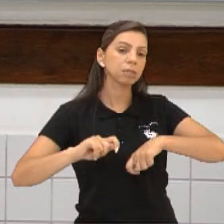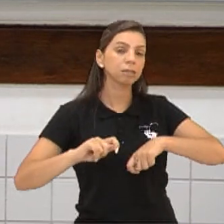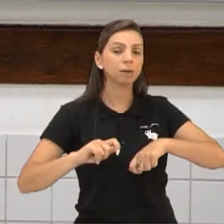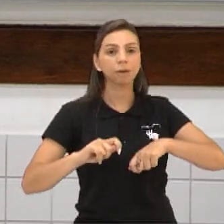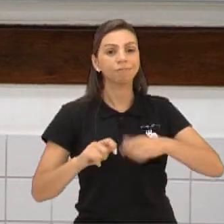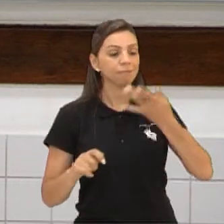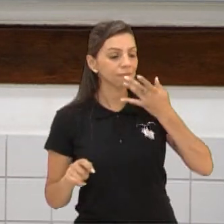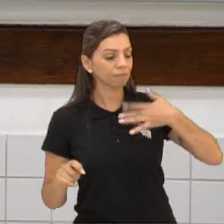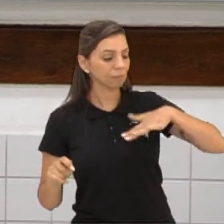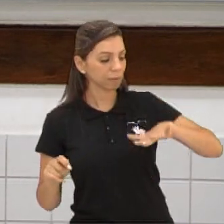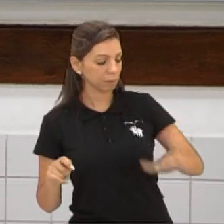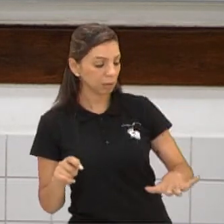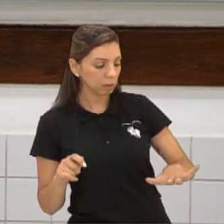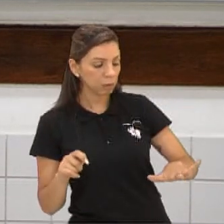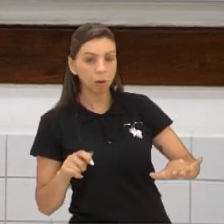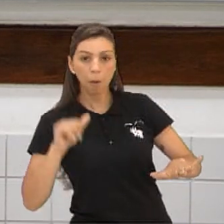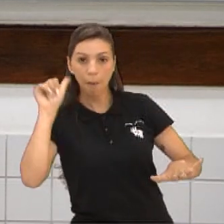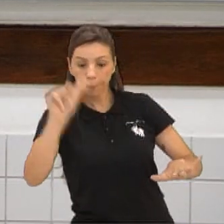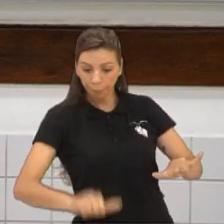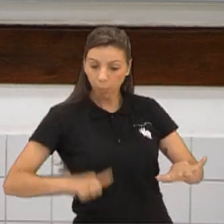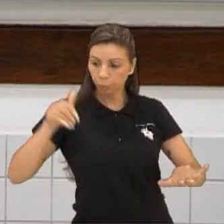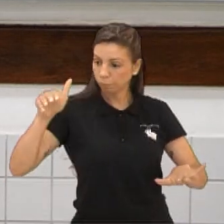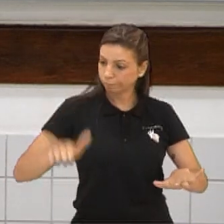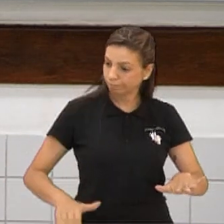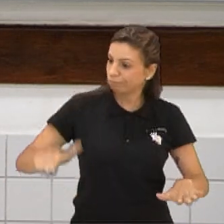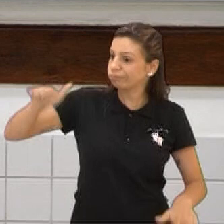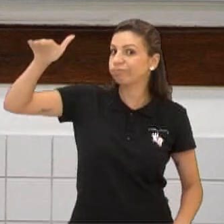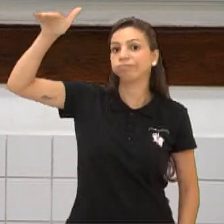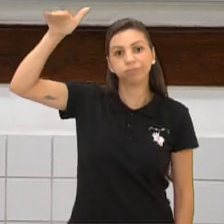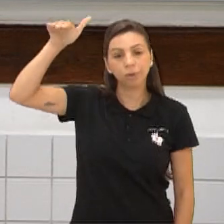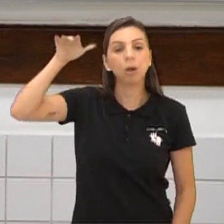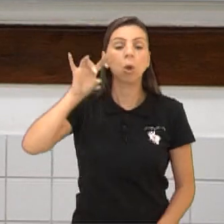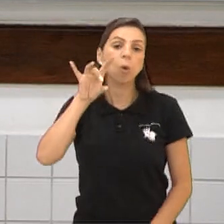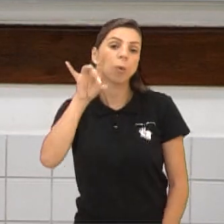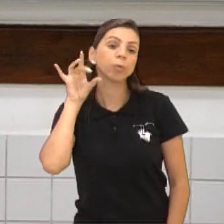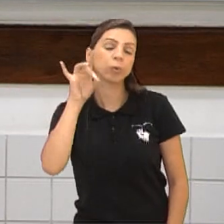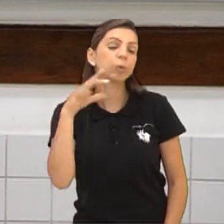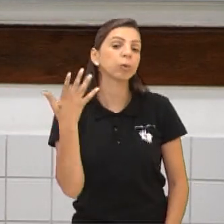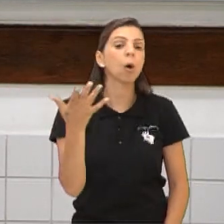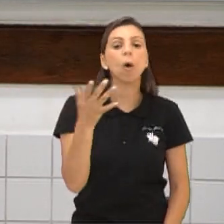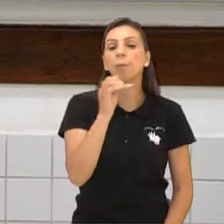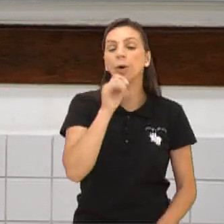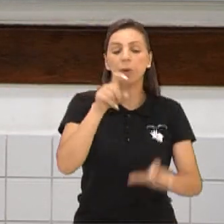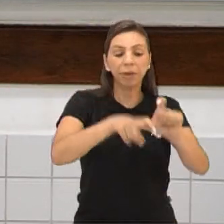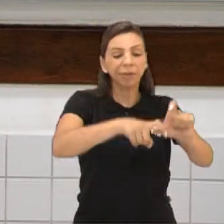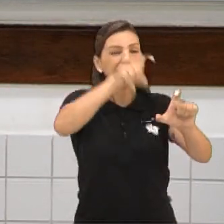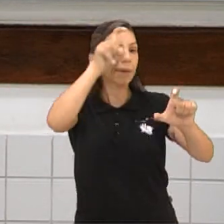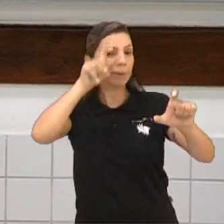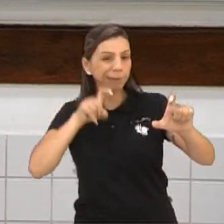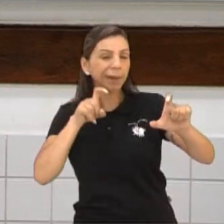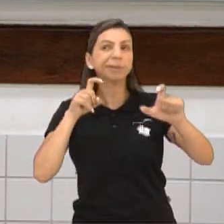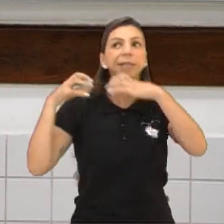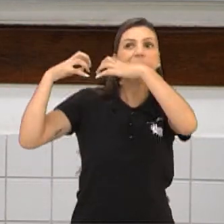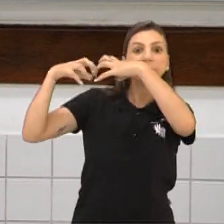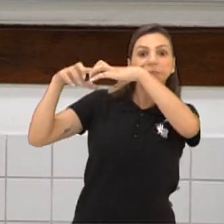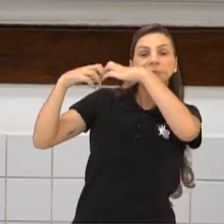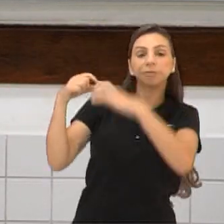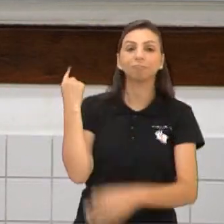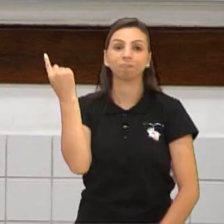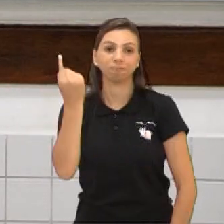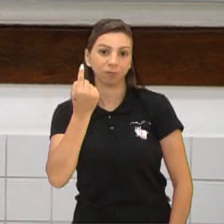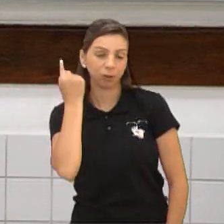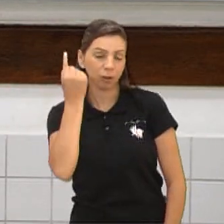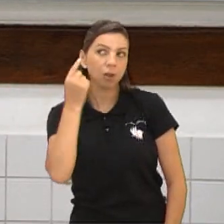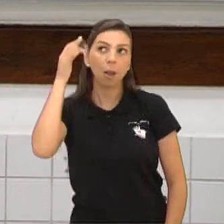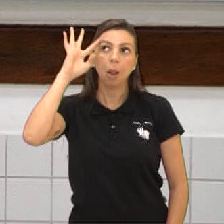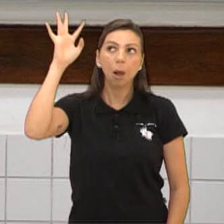é deixar de pensar somente a partir daquilo que me dizem, daquilo que me ensinam, daquilo que me indicam, e